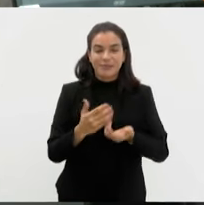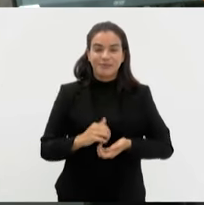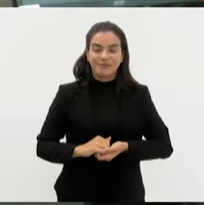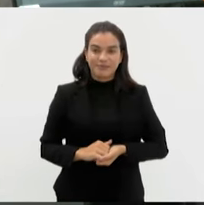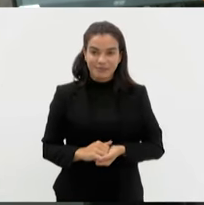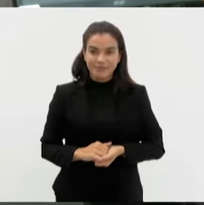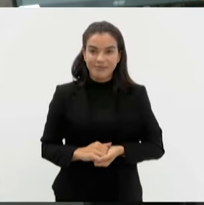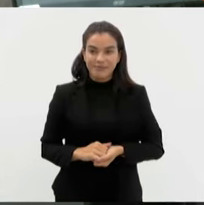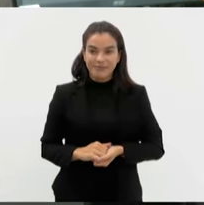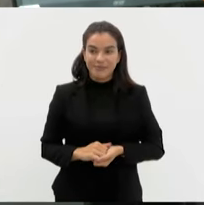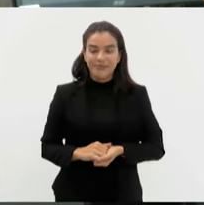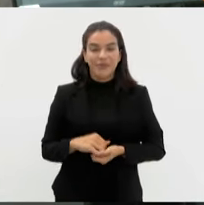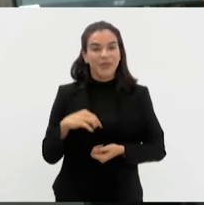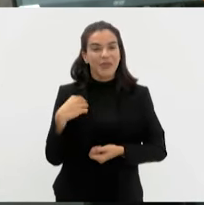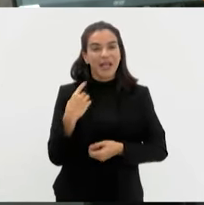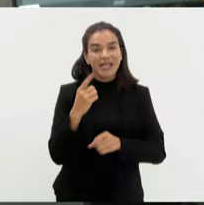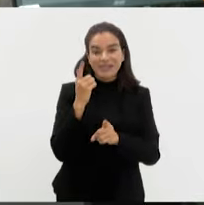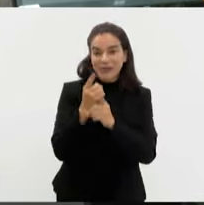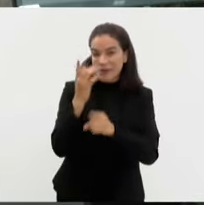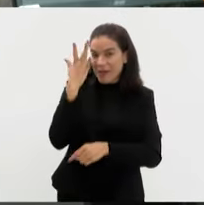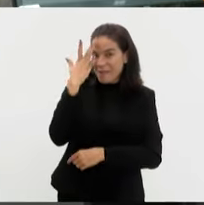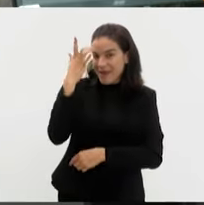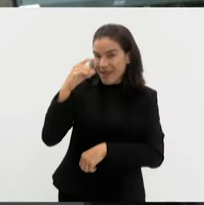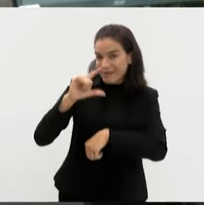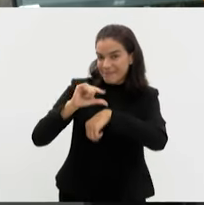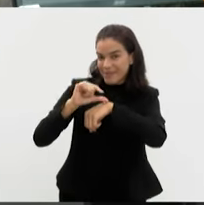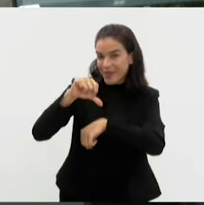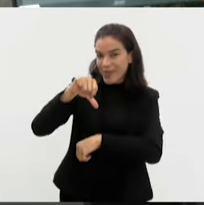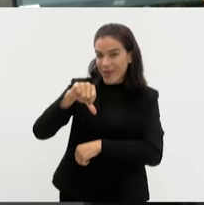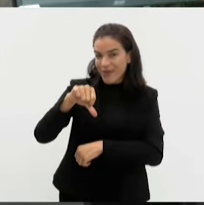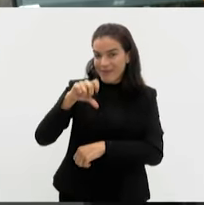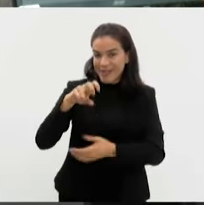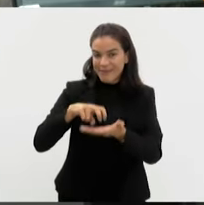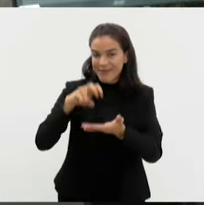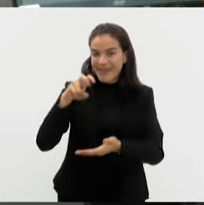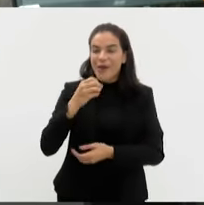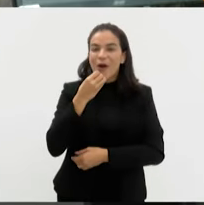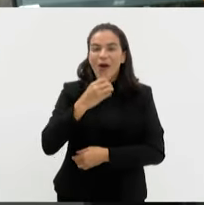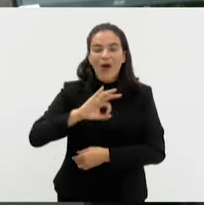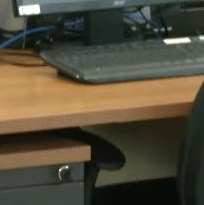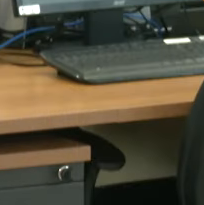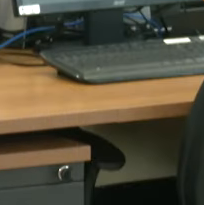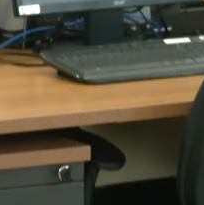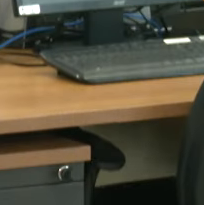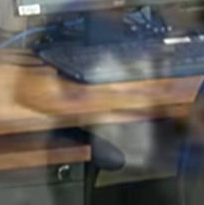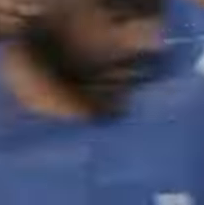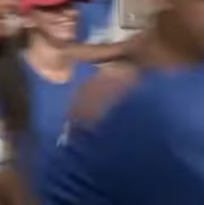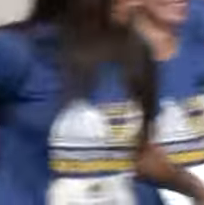tvalerj@alerj.rj.gov.br. A gente se encontra amanhã às 9 horas. Um ótimo dia para você!